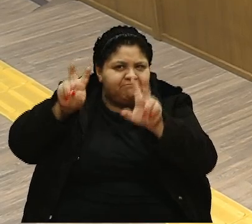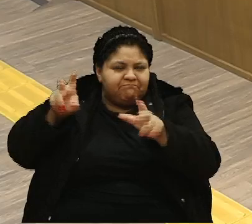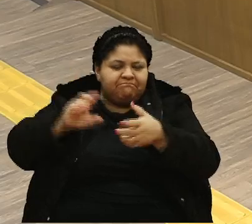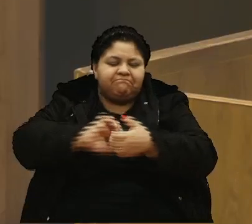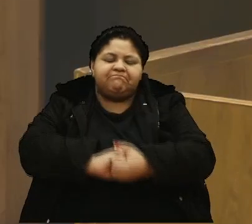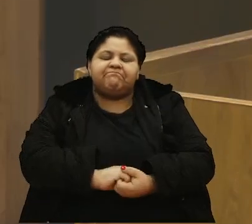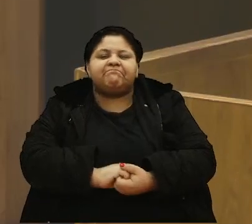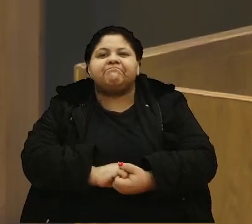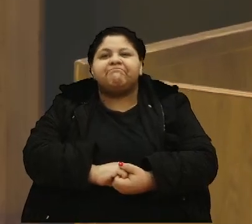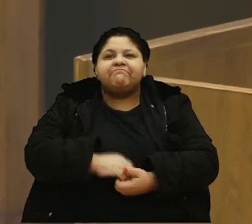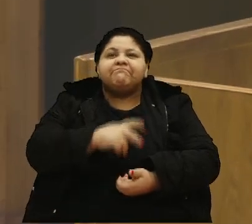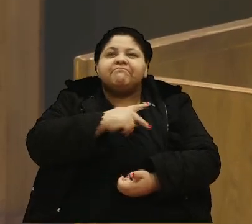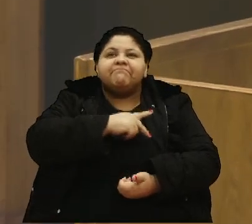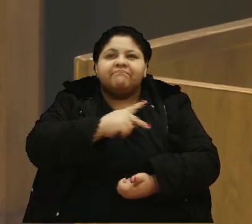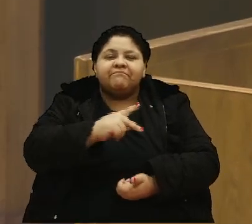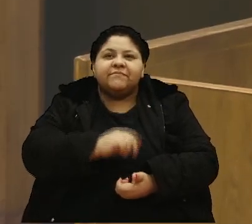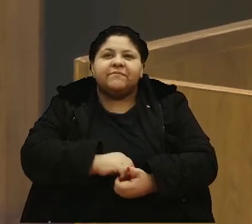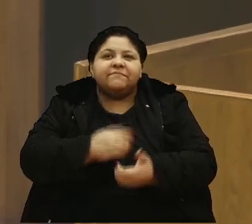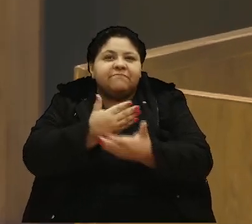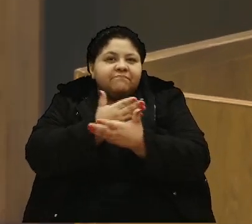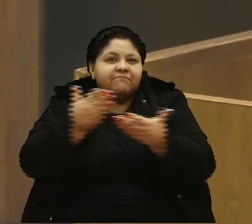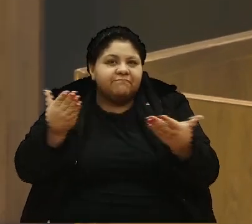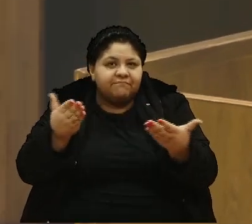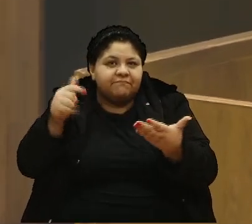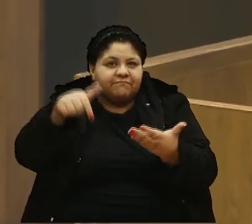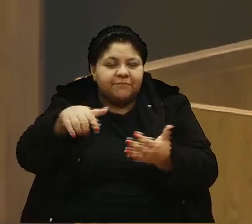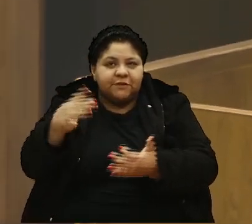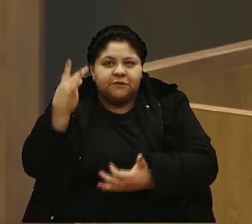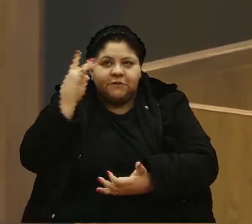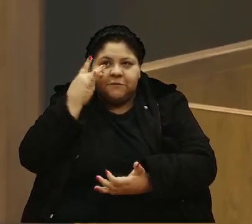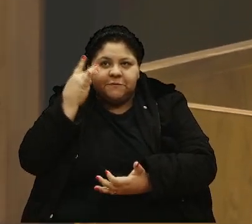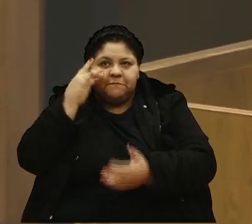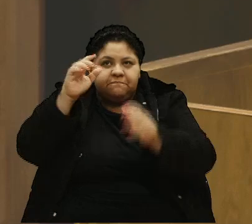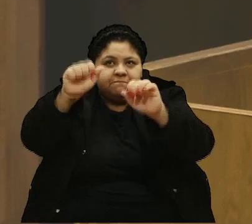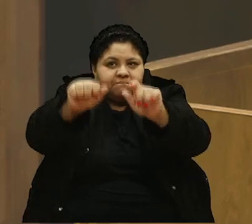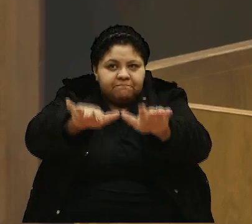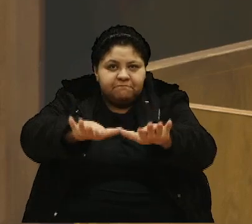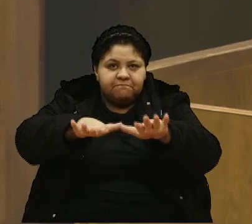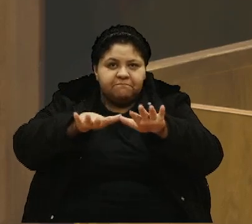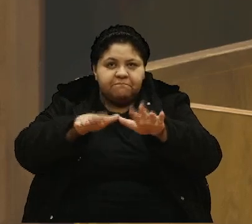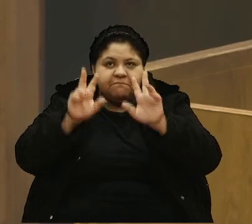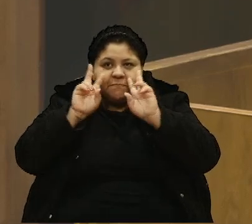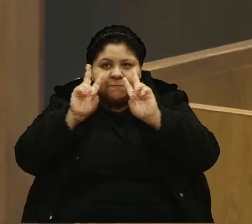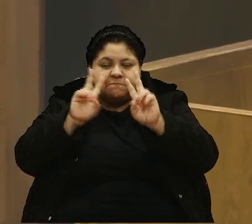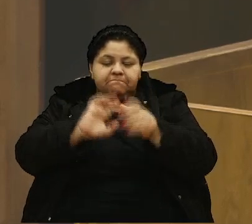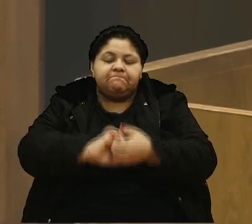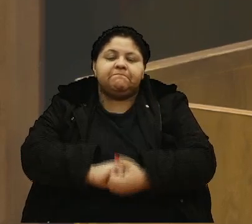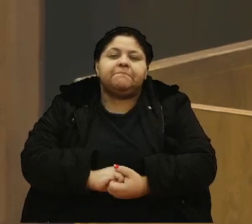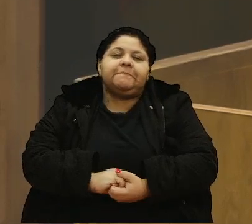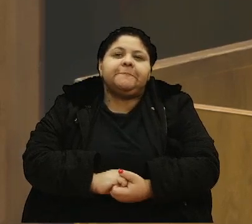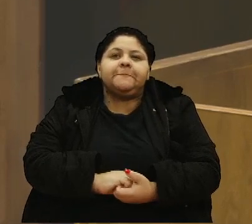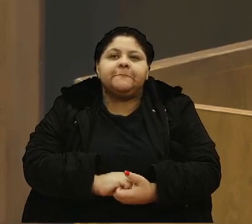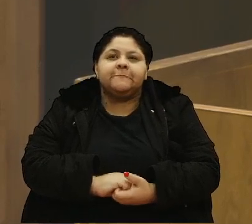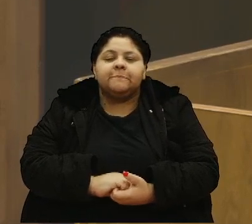Senhor presidente, nobres colegas aqui presentes, população que nos assiste.